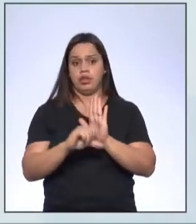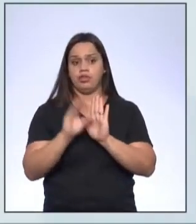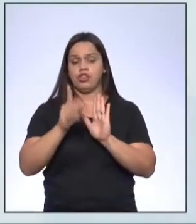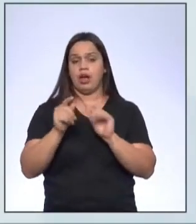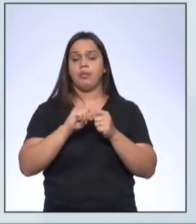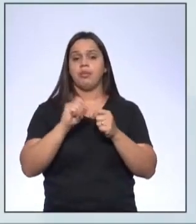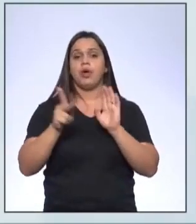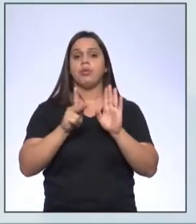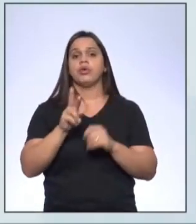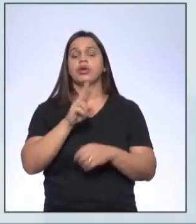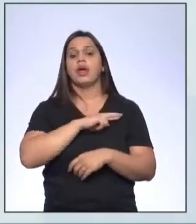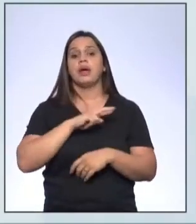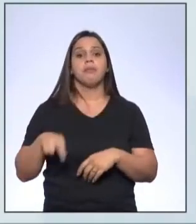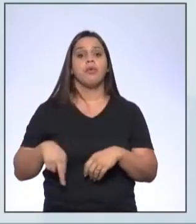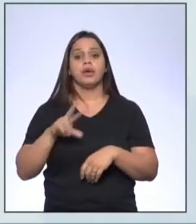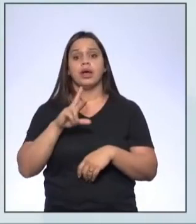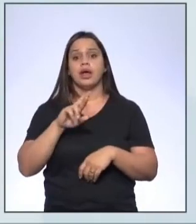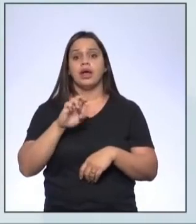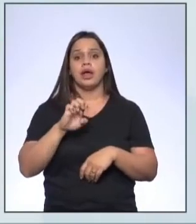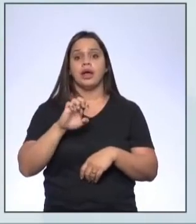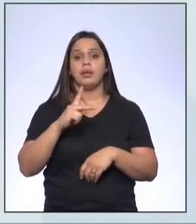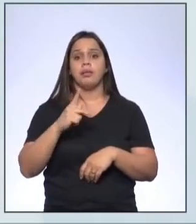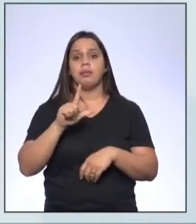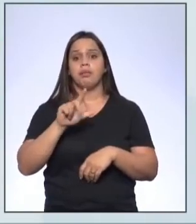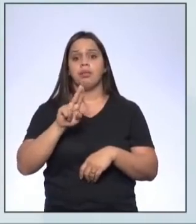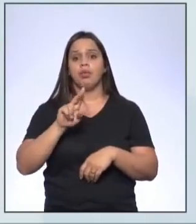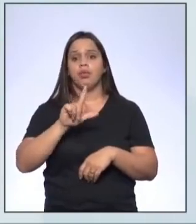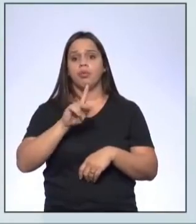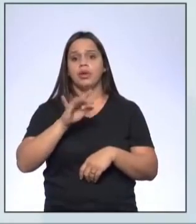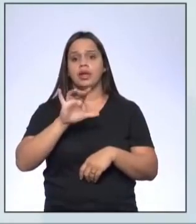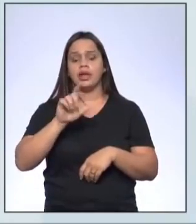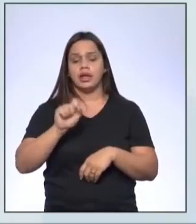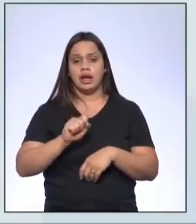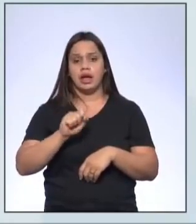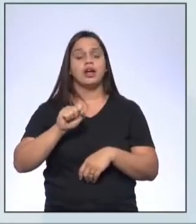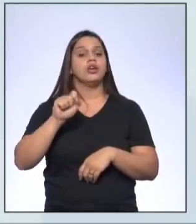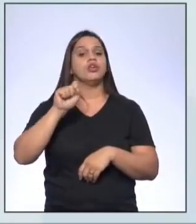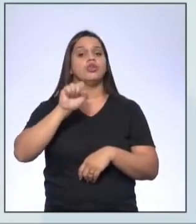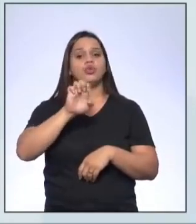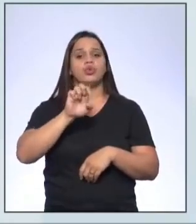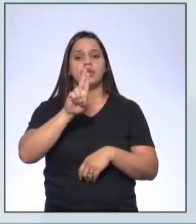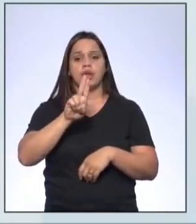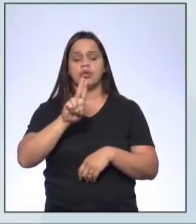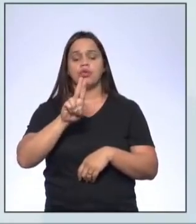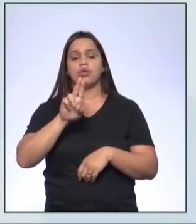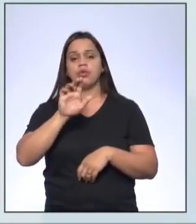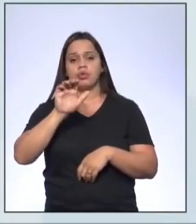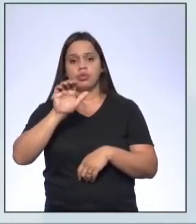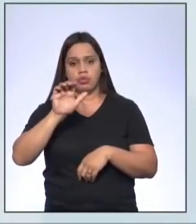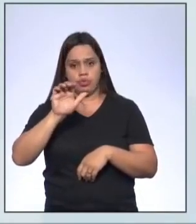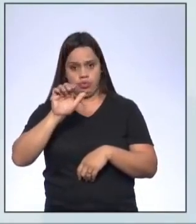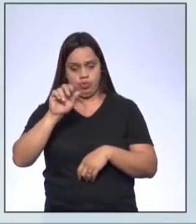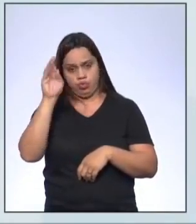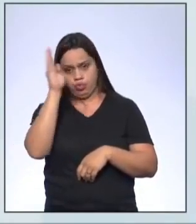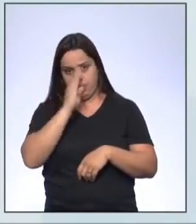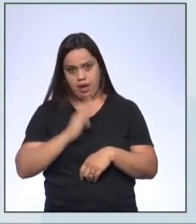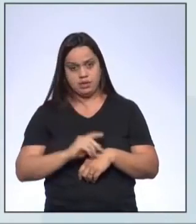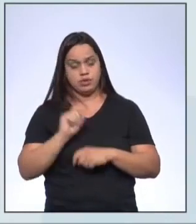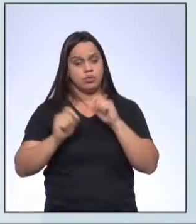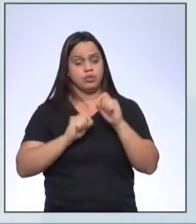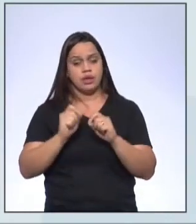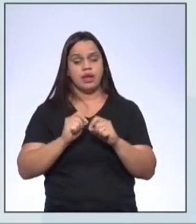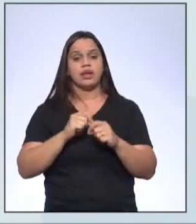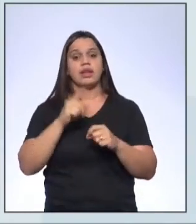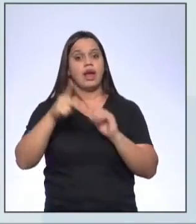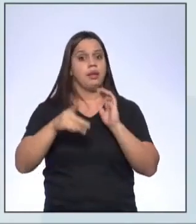né, 1889, República dos Estados Unidos do Brasil. Então, antes de chamar República Federativa do Brasil, como é o nome